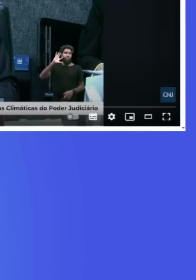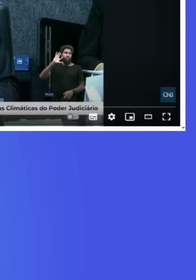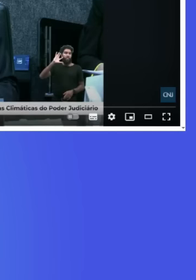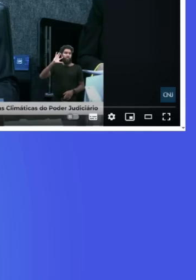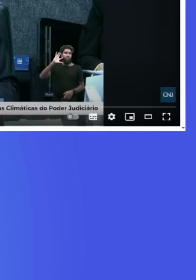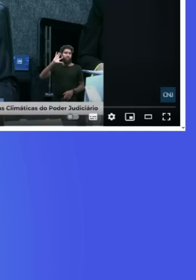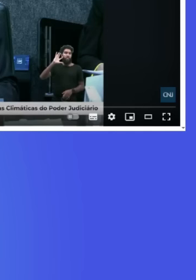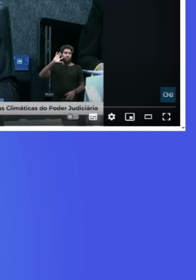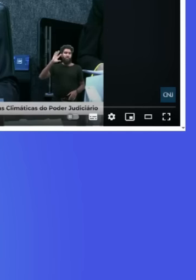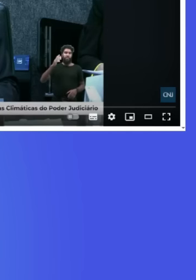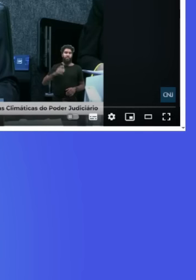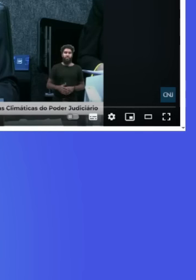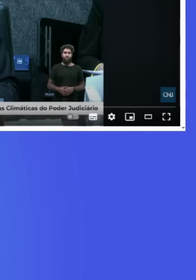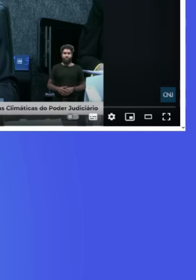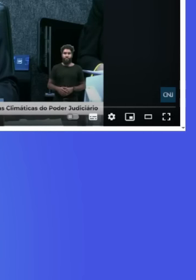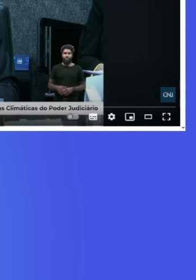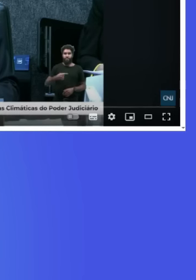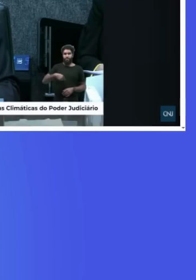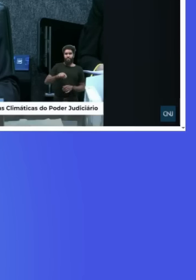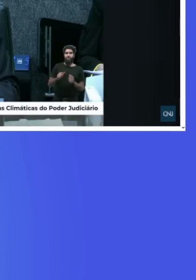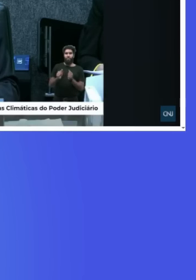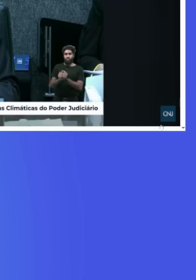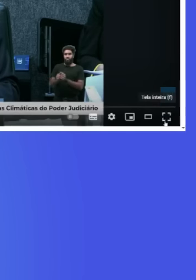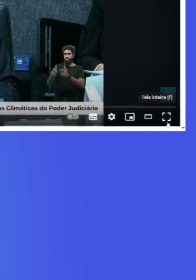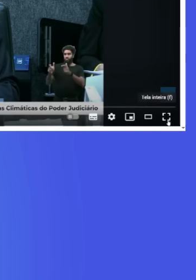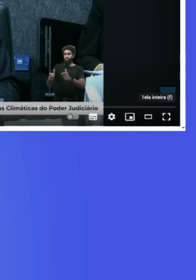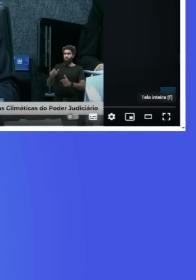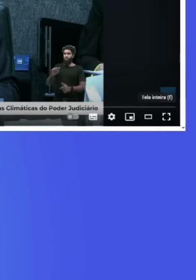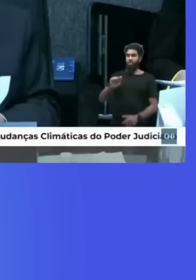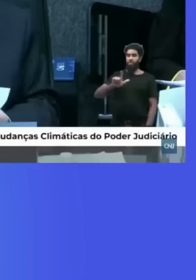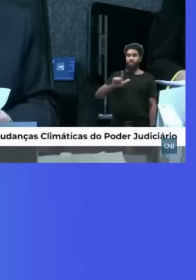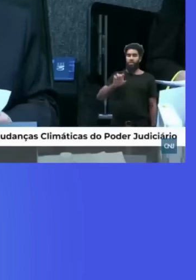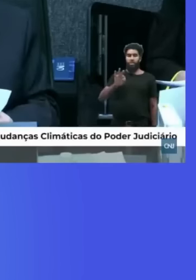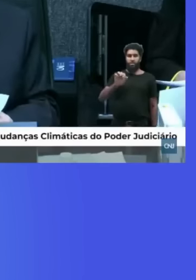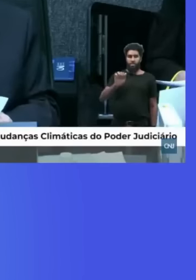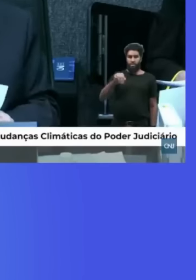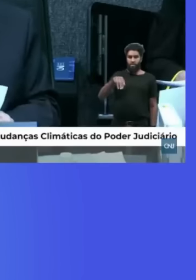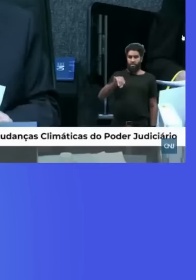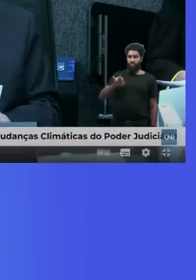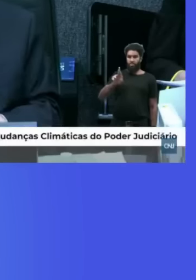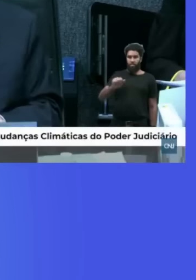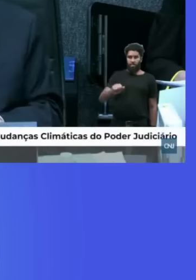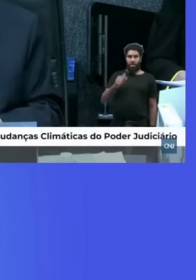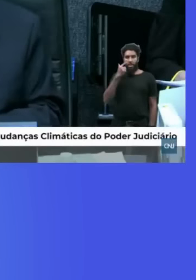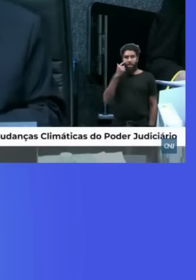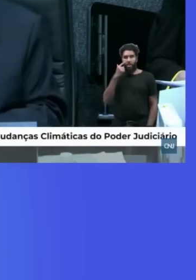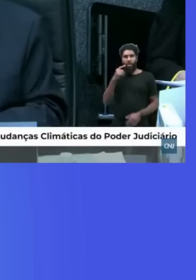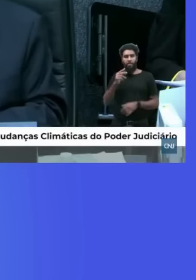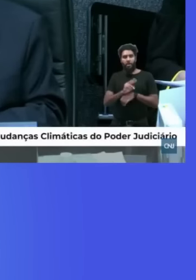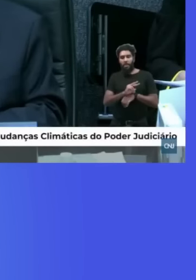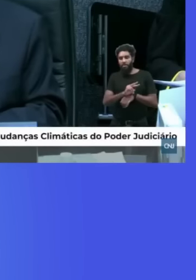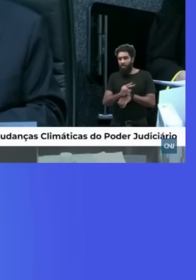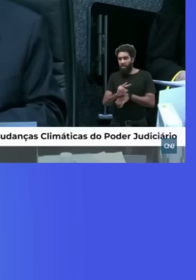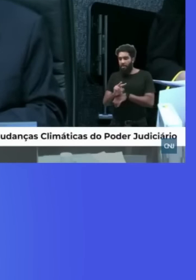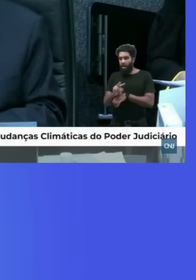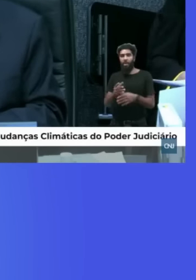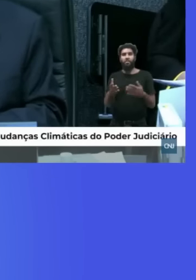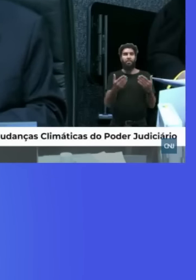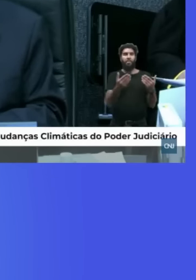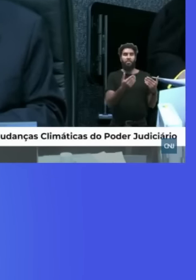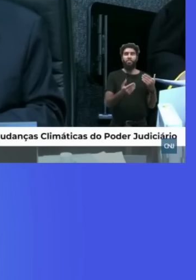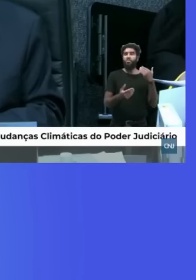aumento som vamos lá mira sobrevoamos a região de desmatamento conversamos com juízes pois ainda fui ao